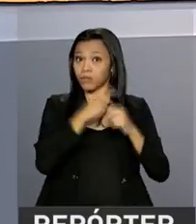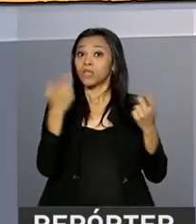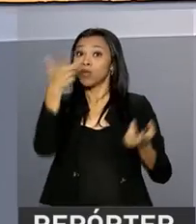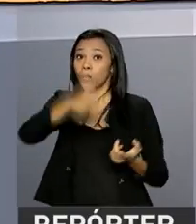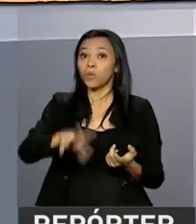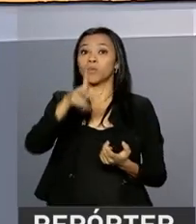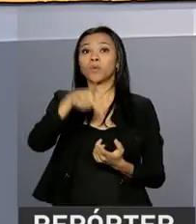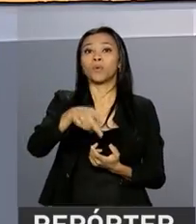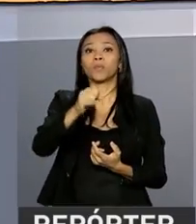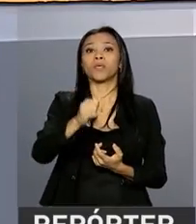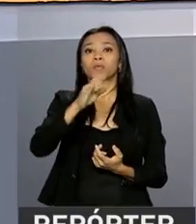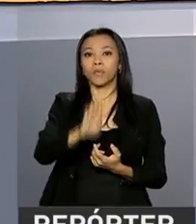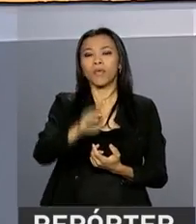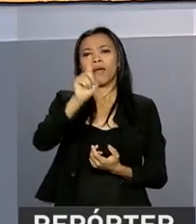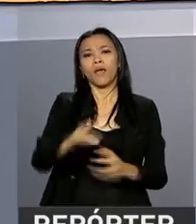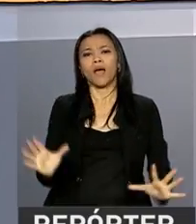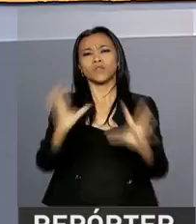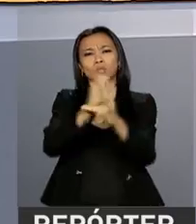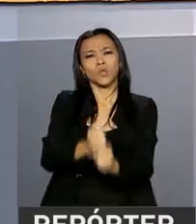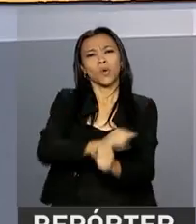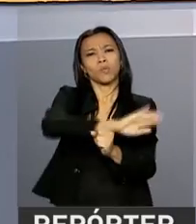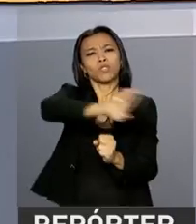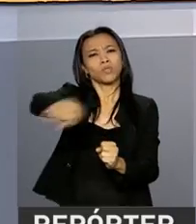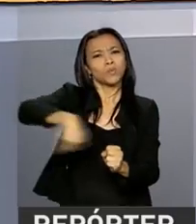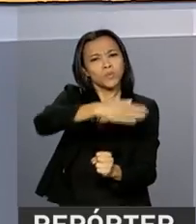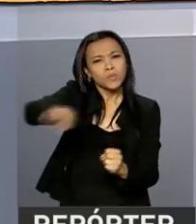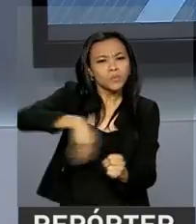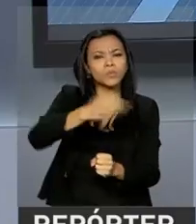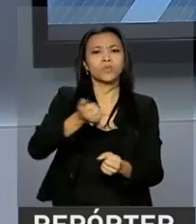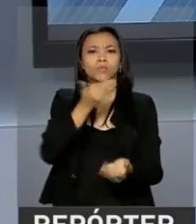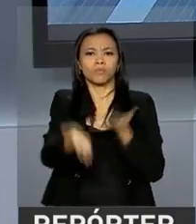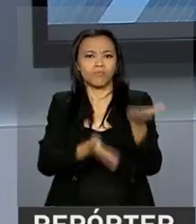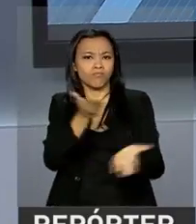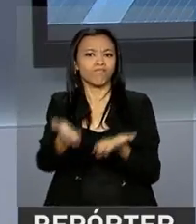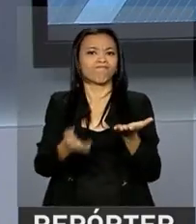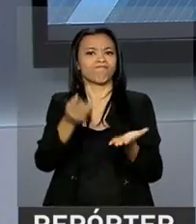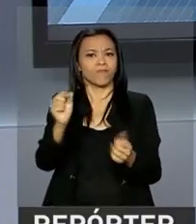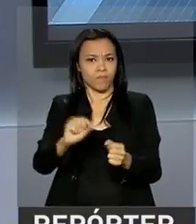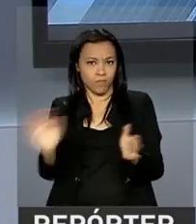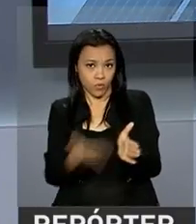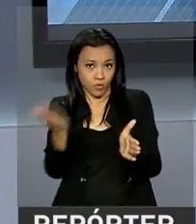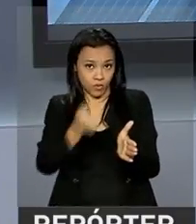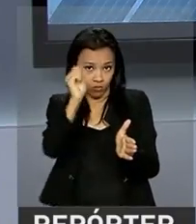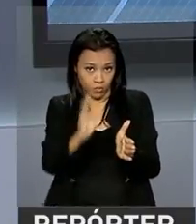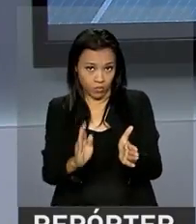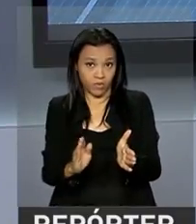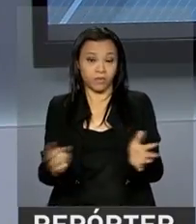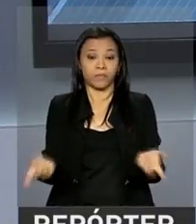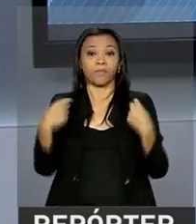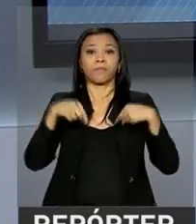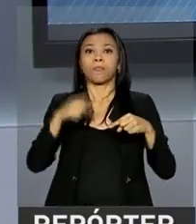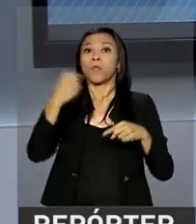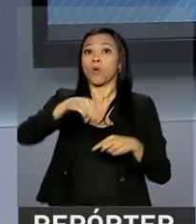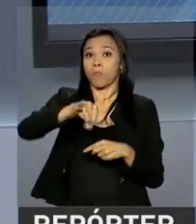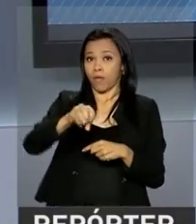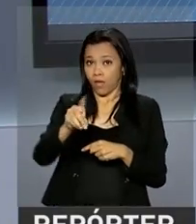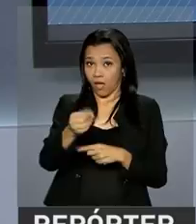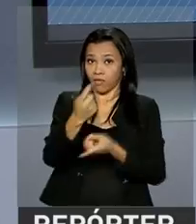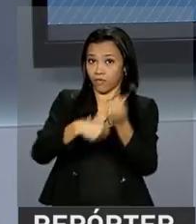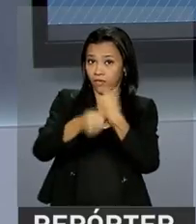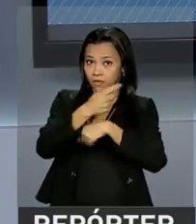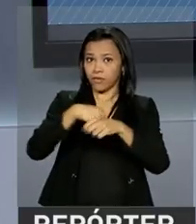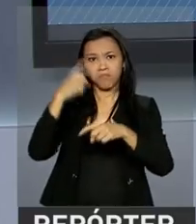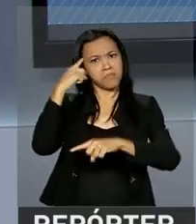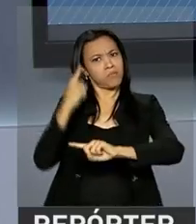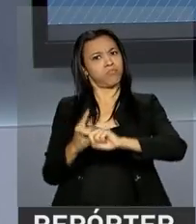bruto que é a soma de todos os bens e serviços produzidos no país e o mercado financeiro Manteve o otimismo e já estima a inflação